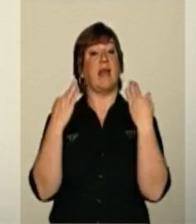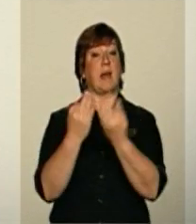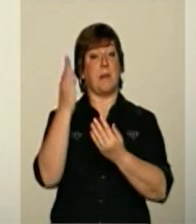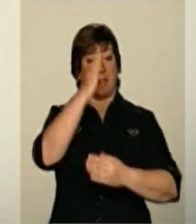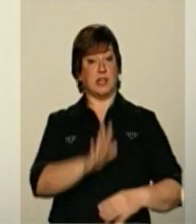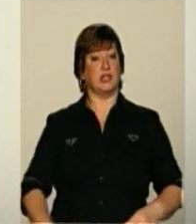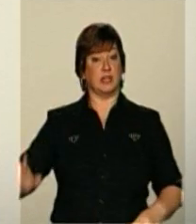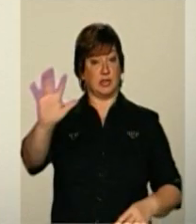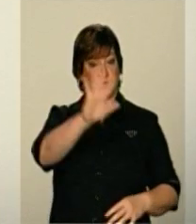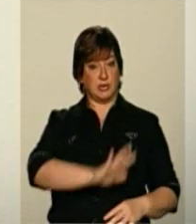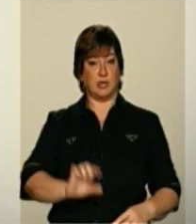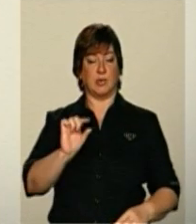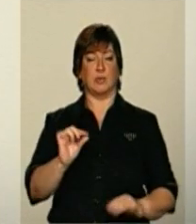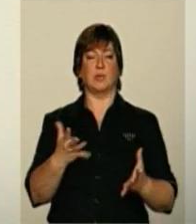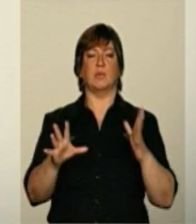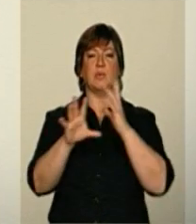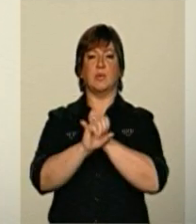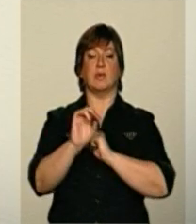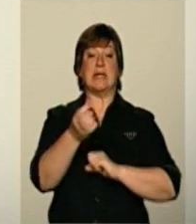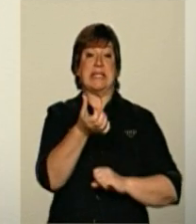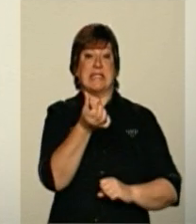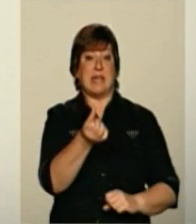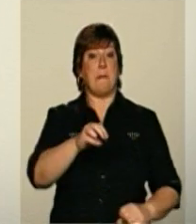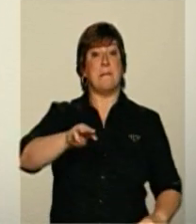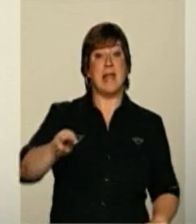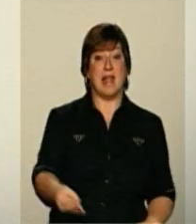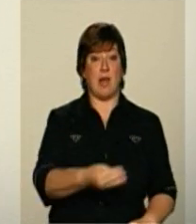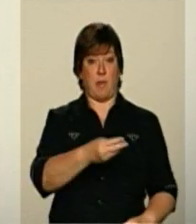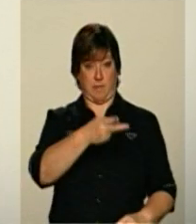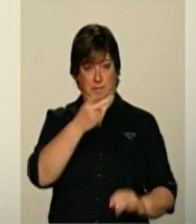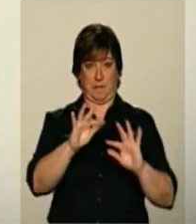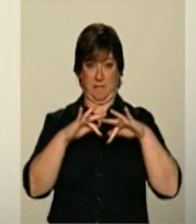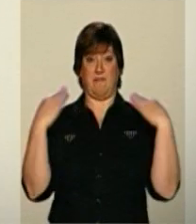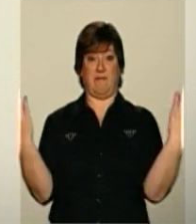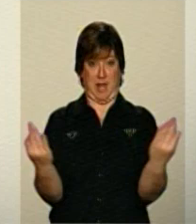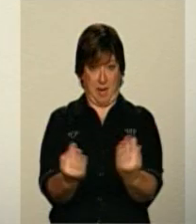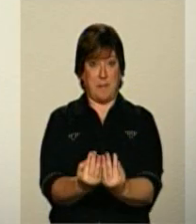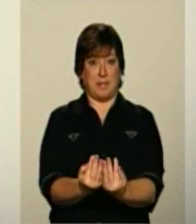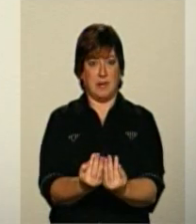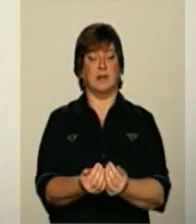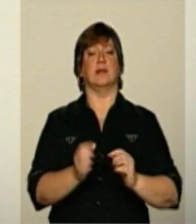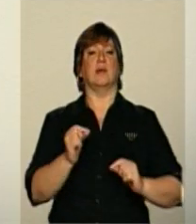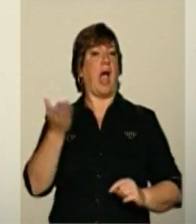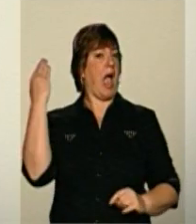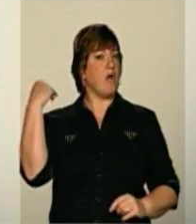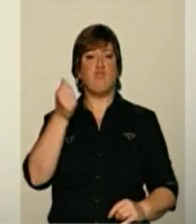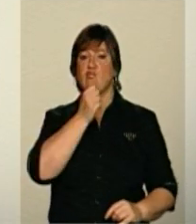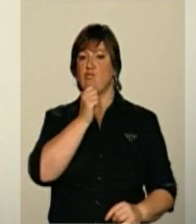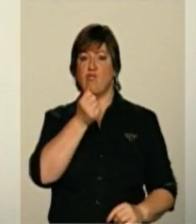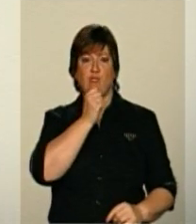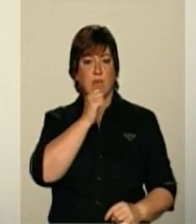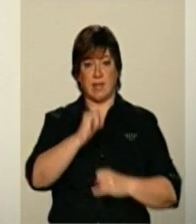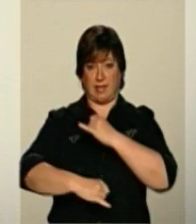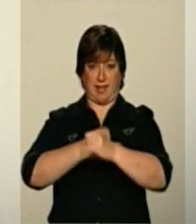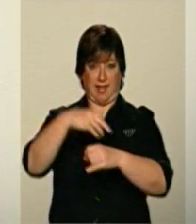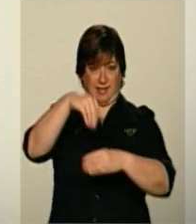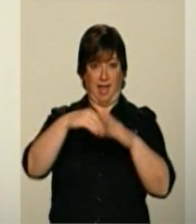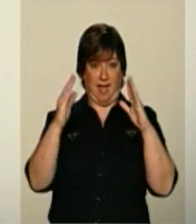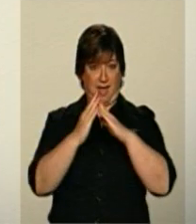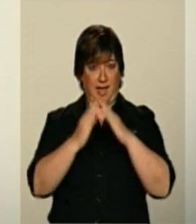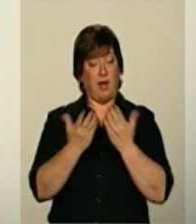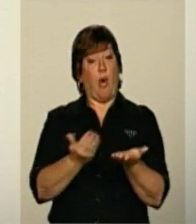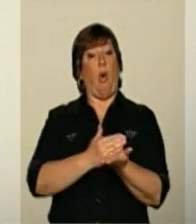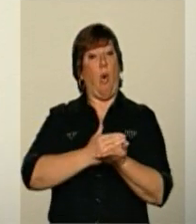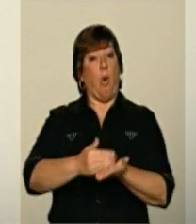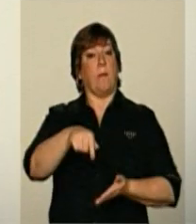brasileiras cerca de 6 milhões de famílias que não acessavam a internet em casa passar a contar